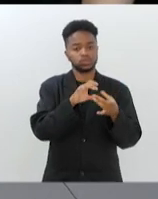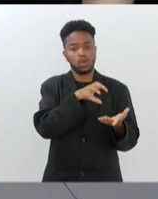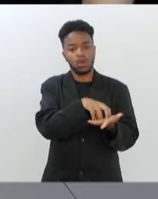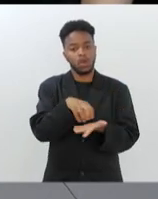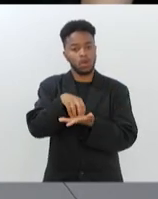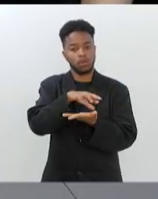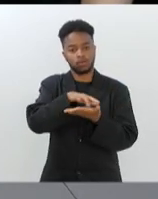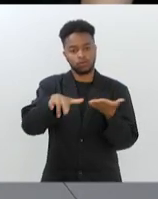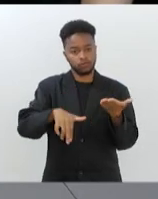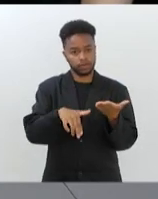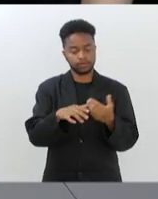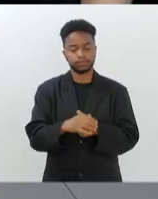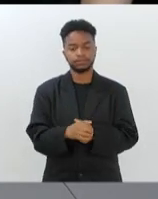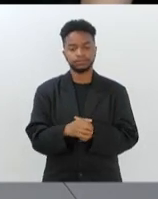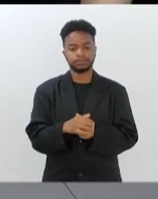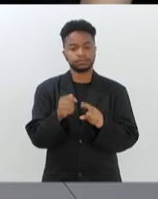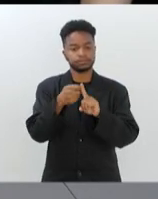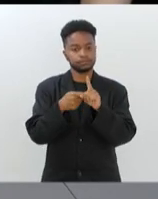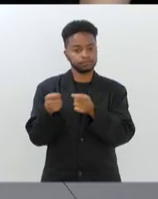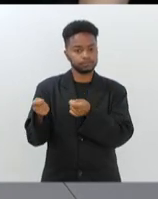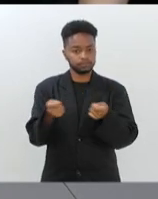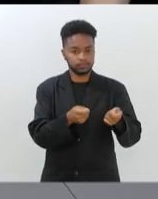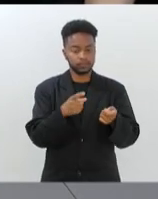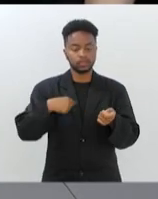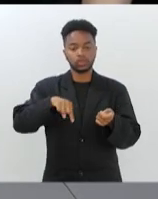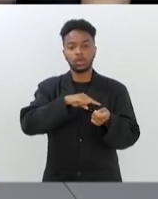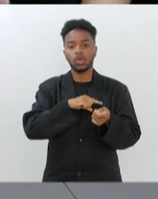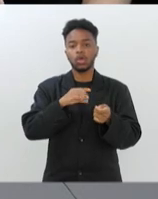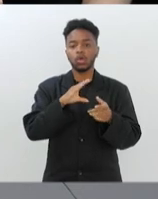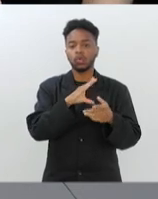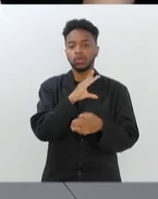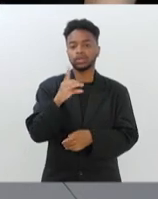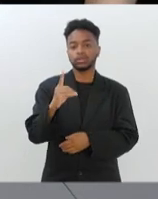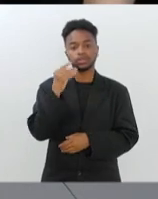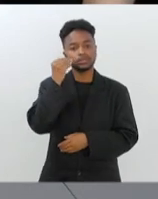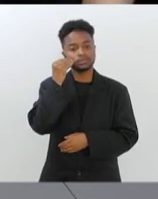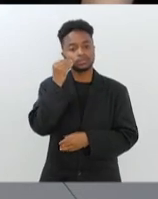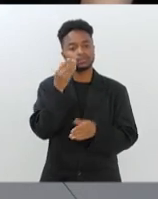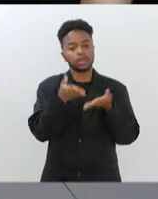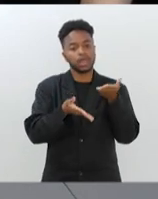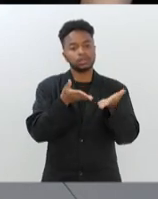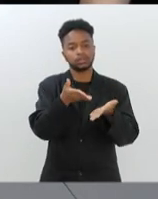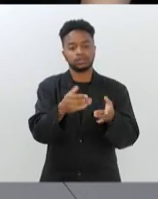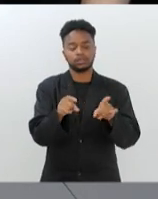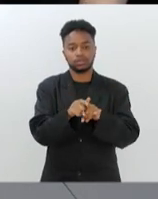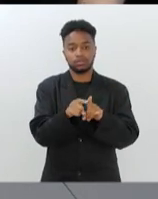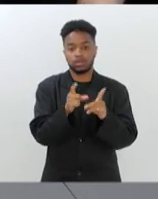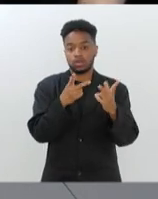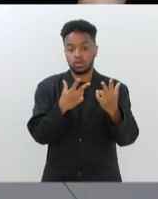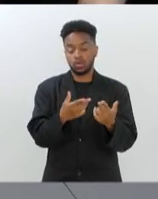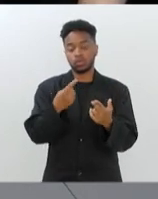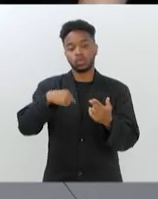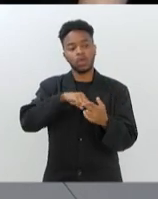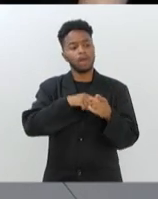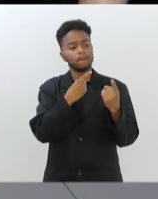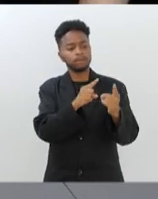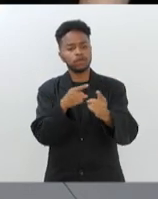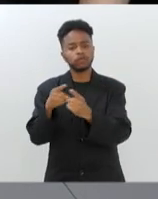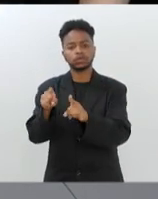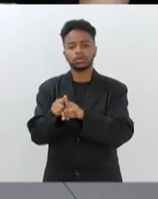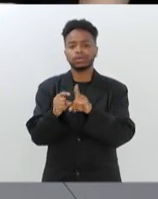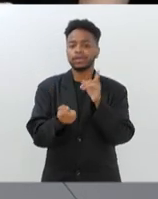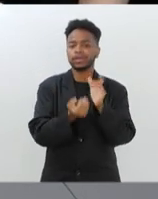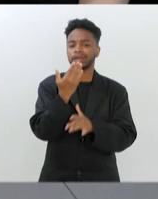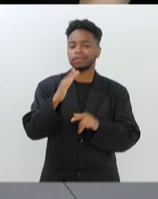meses nós fazemos essa grande Coordenação a título de atendimento da mesma maneira também que provocamos e produzimos material